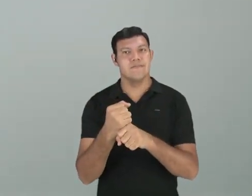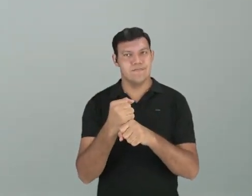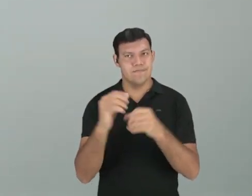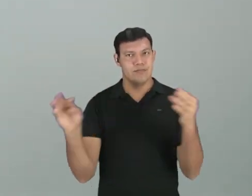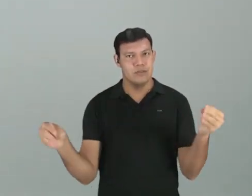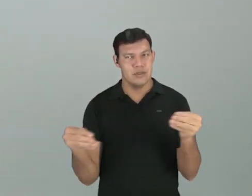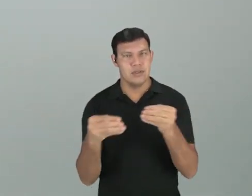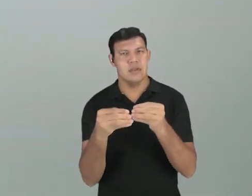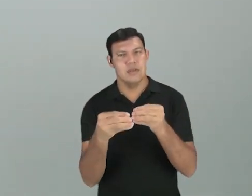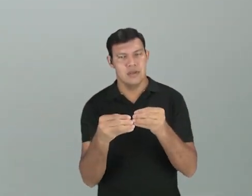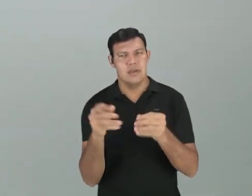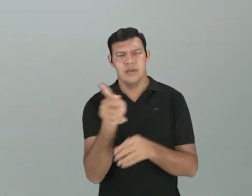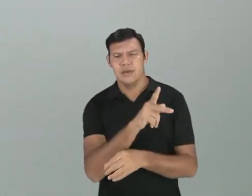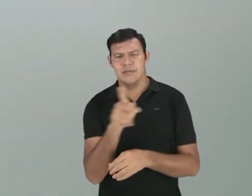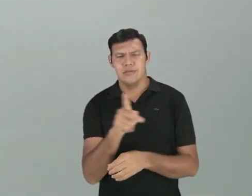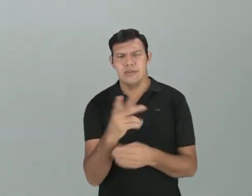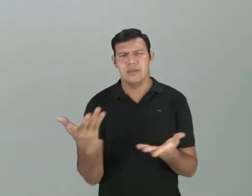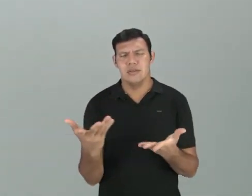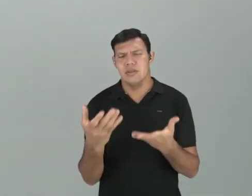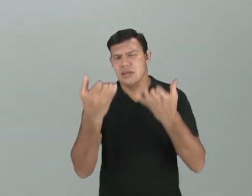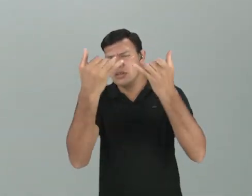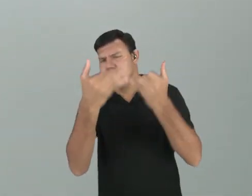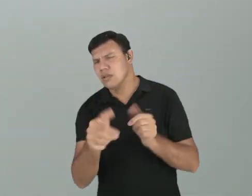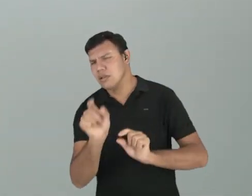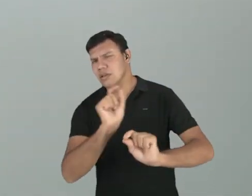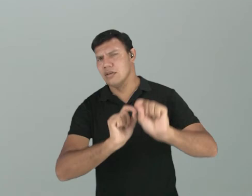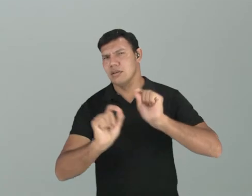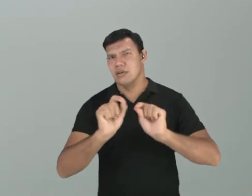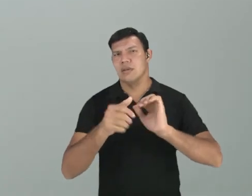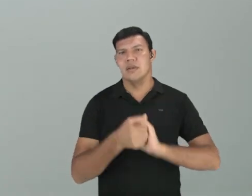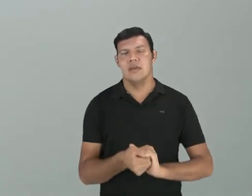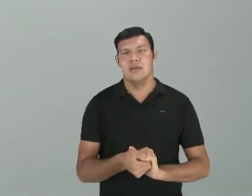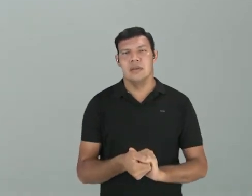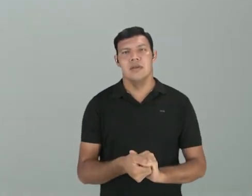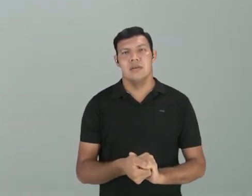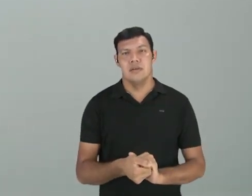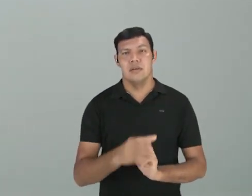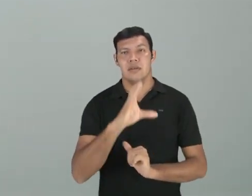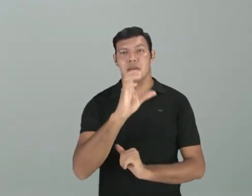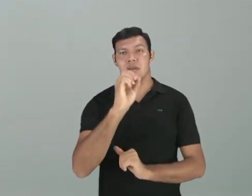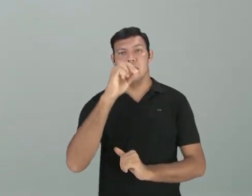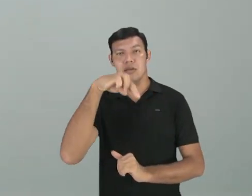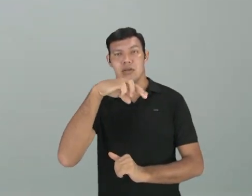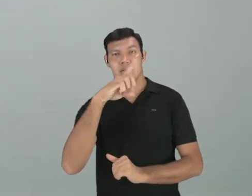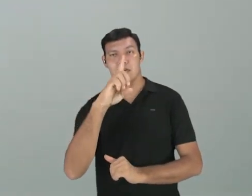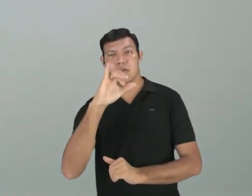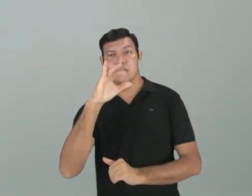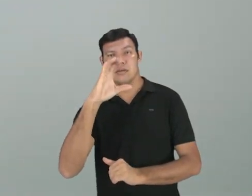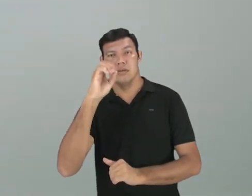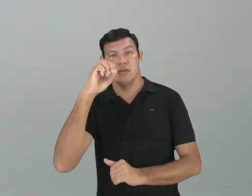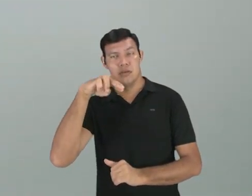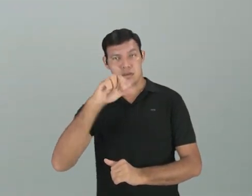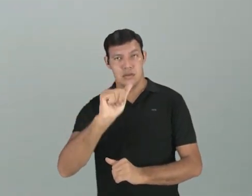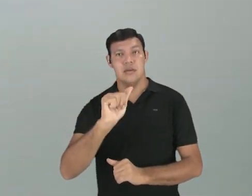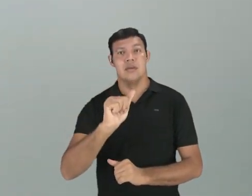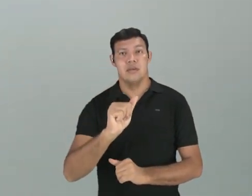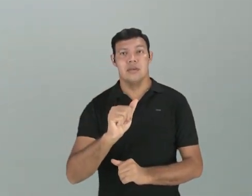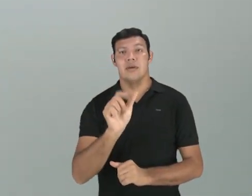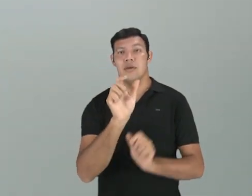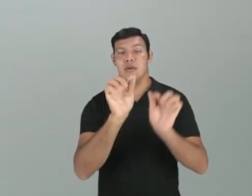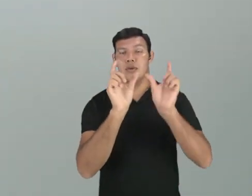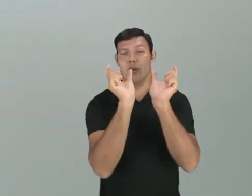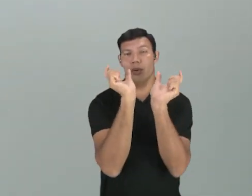é isso. Professor, o que foi mesmo que a senhora falou? O que são sentenças condicionais? São sentenças